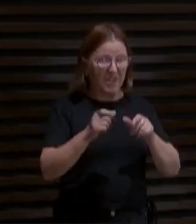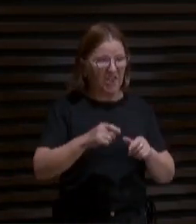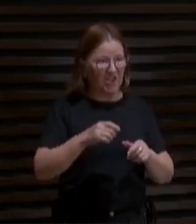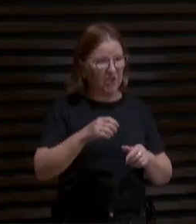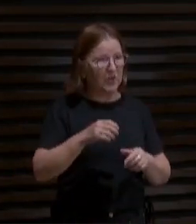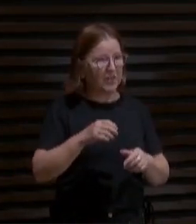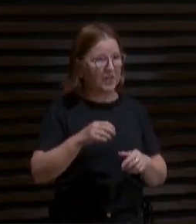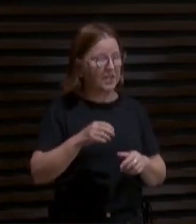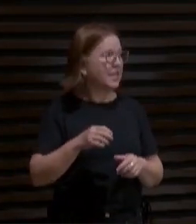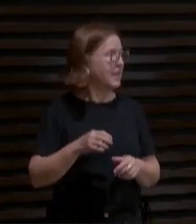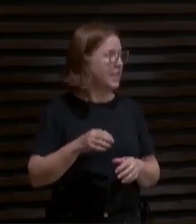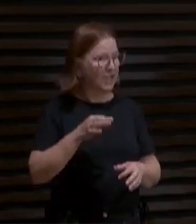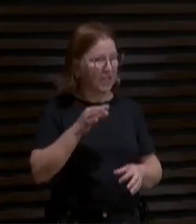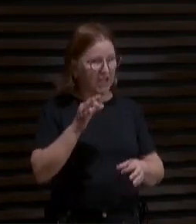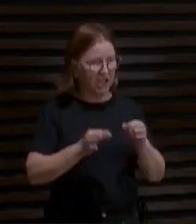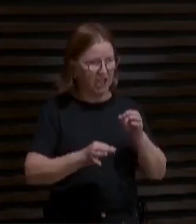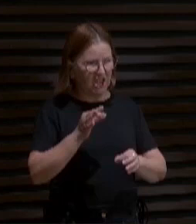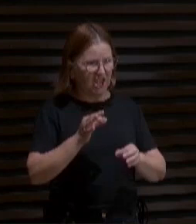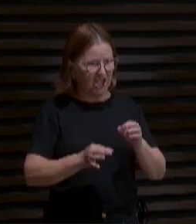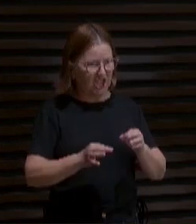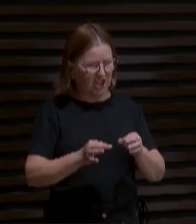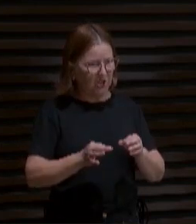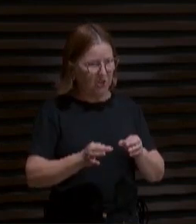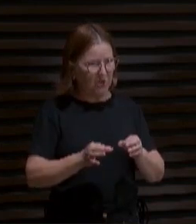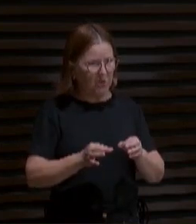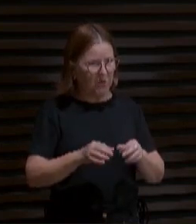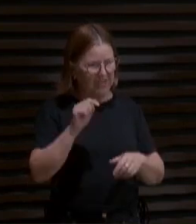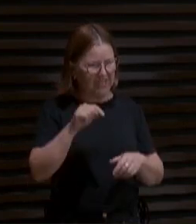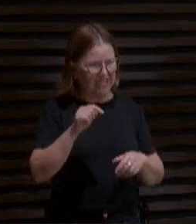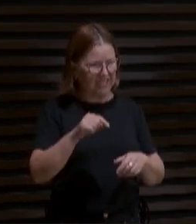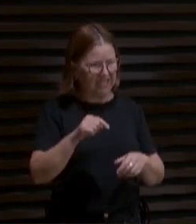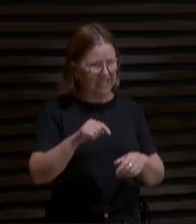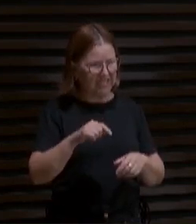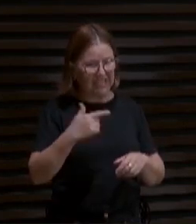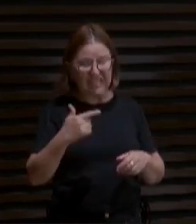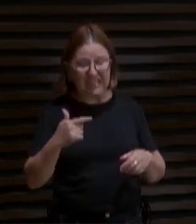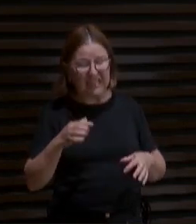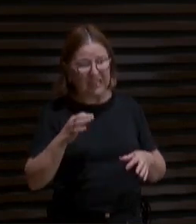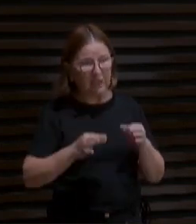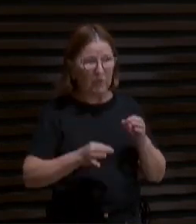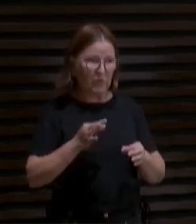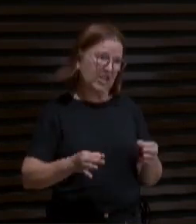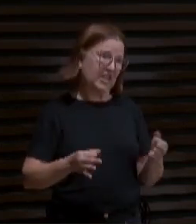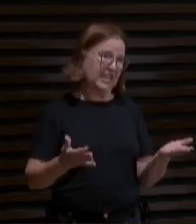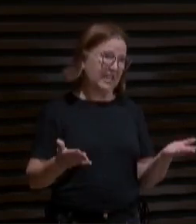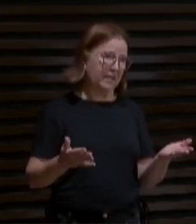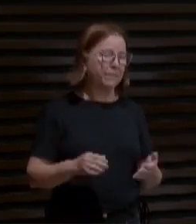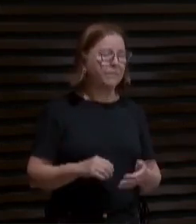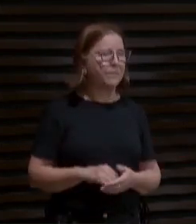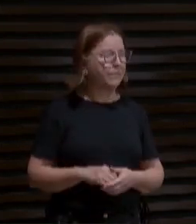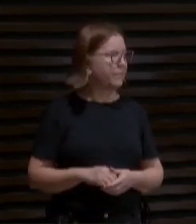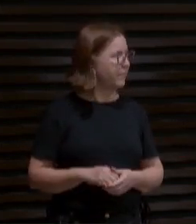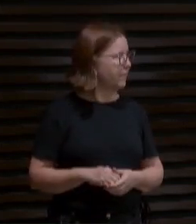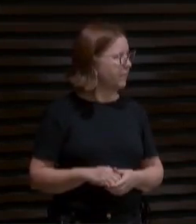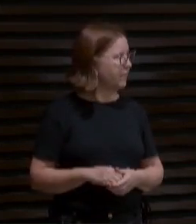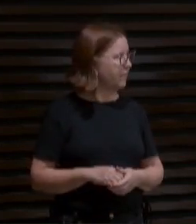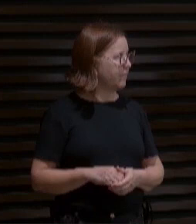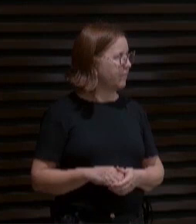Você vê? Juízes injustos. E aí, quando nós começarmos a olhar os termos ali,